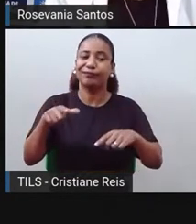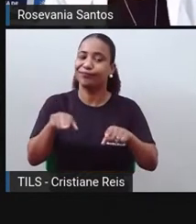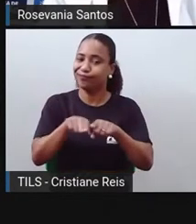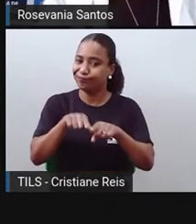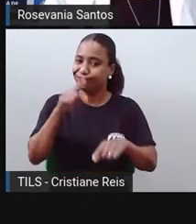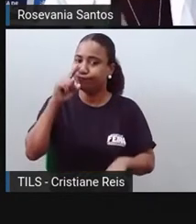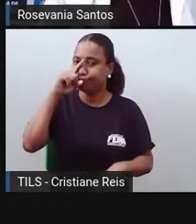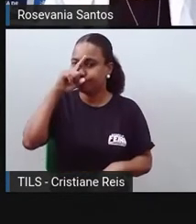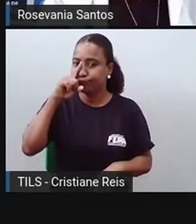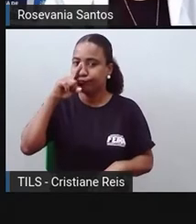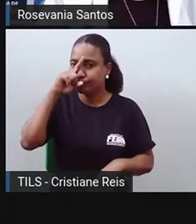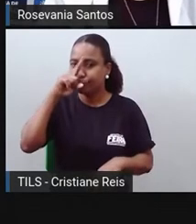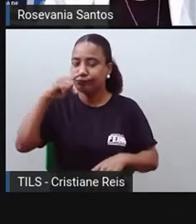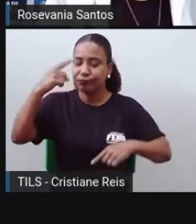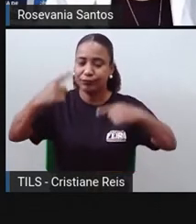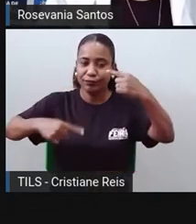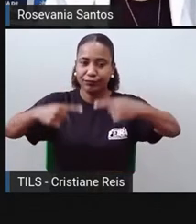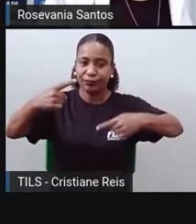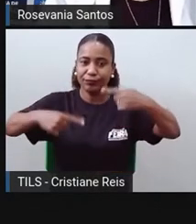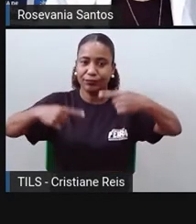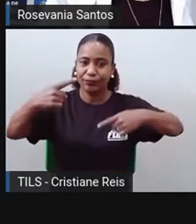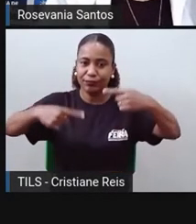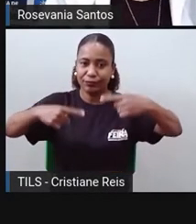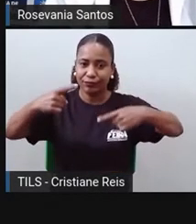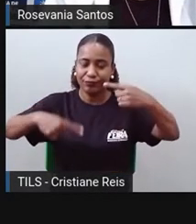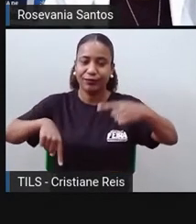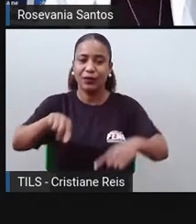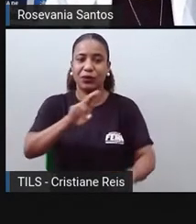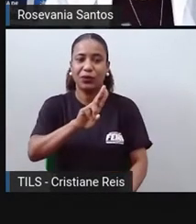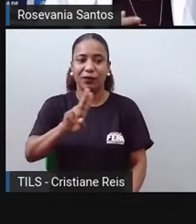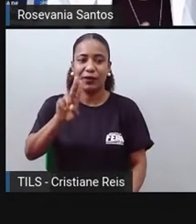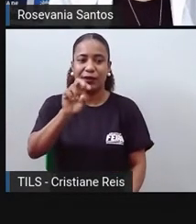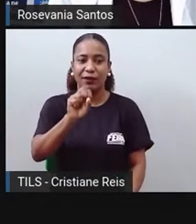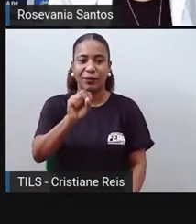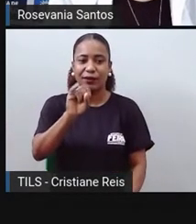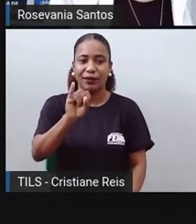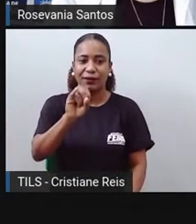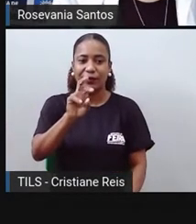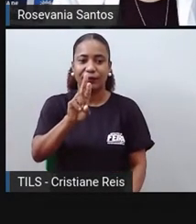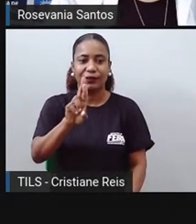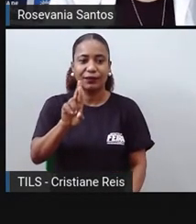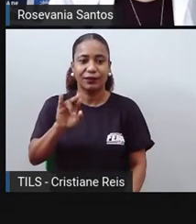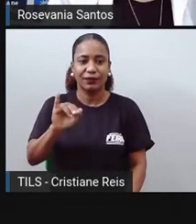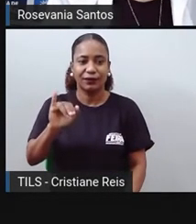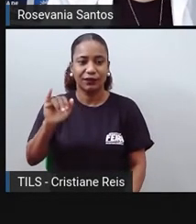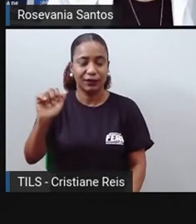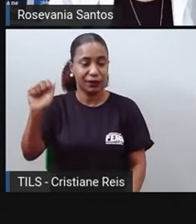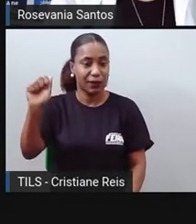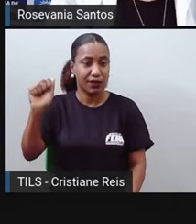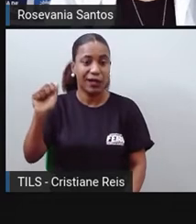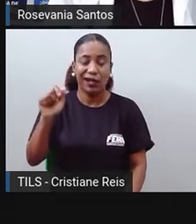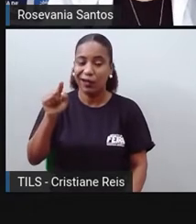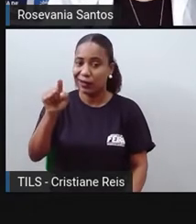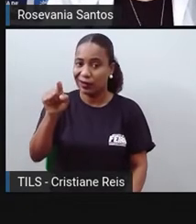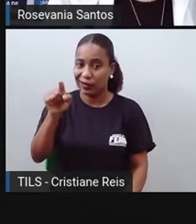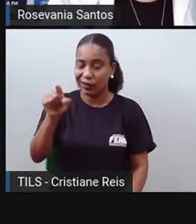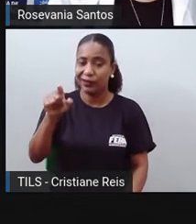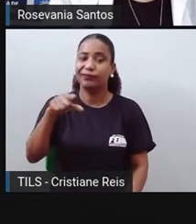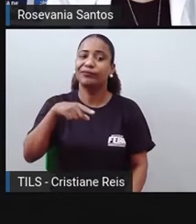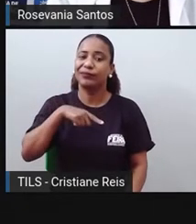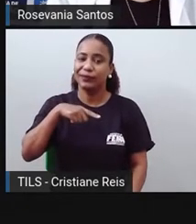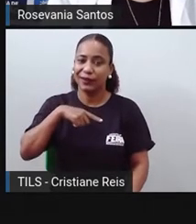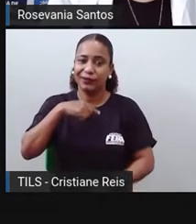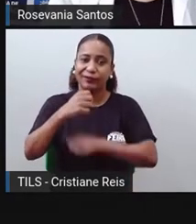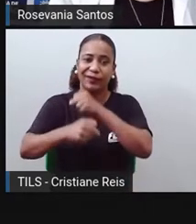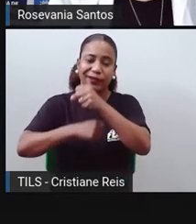né, que também falava sobre essa questão. Então, esse conflito ocorre, né, desde 2011, porque ele não